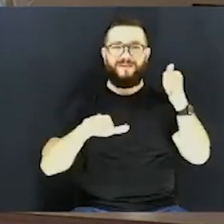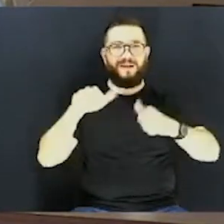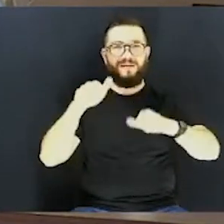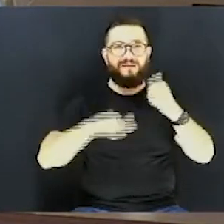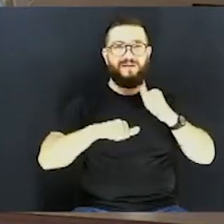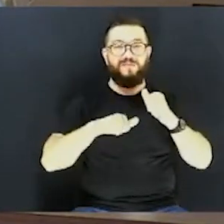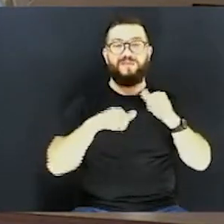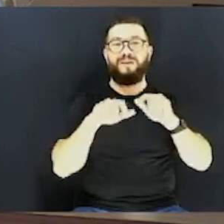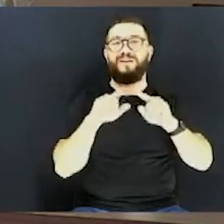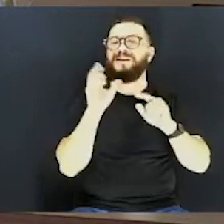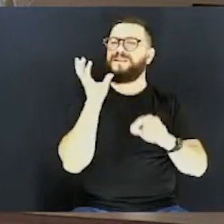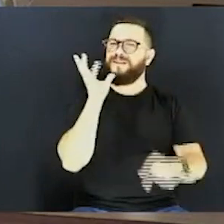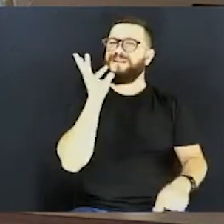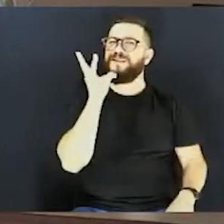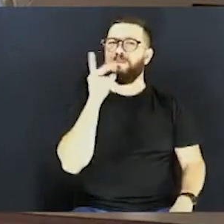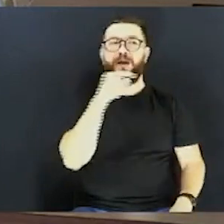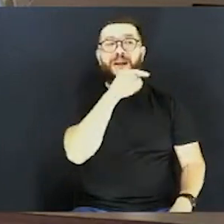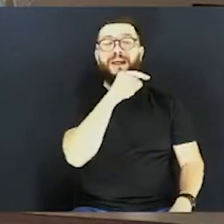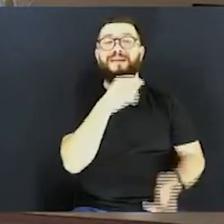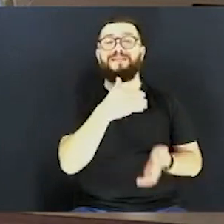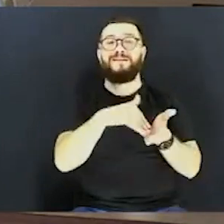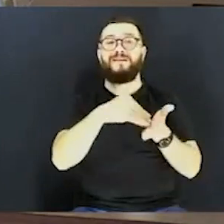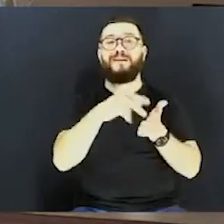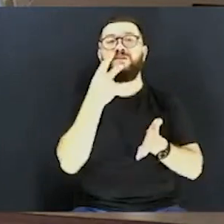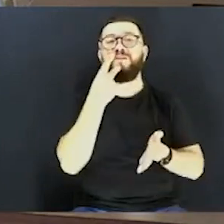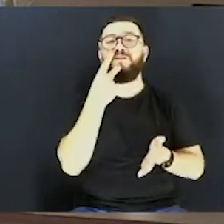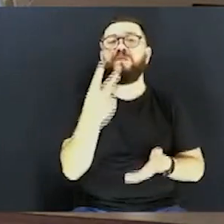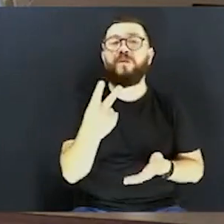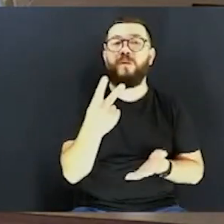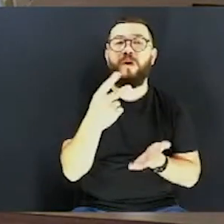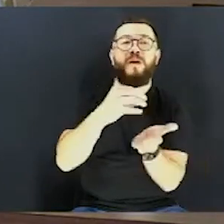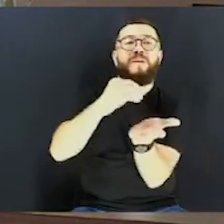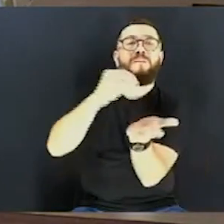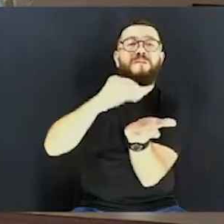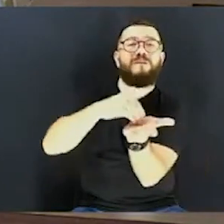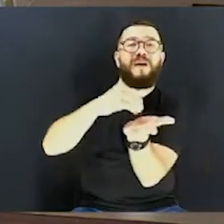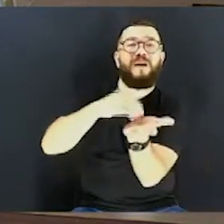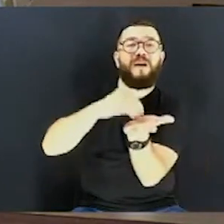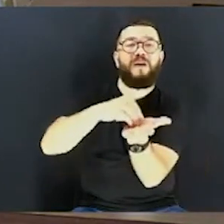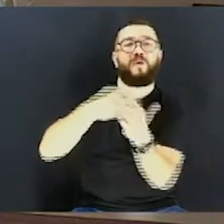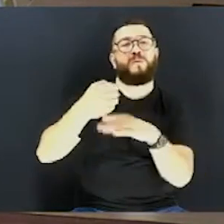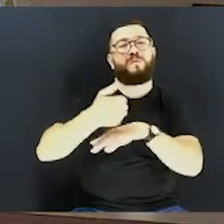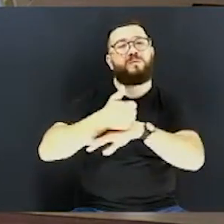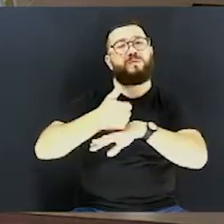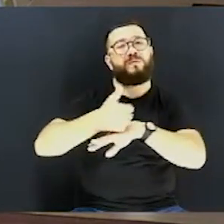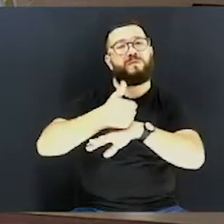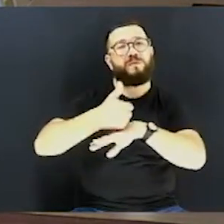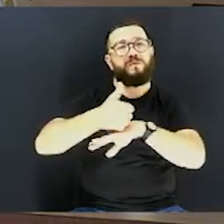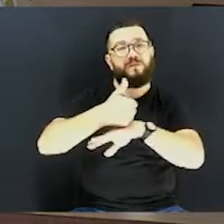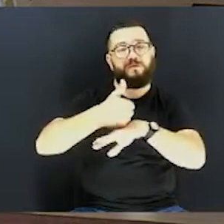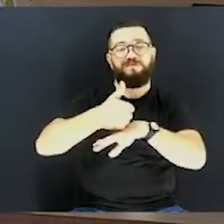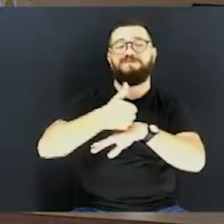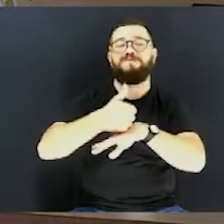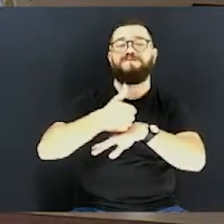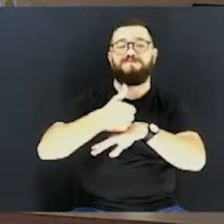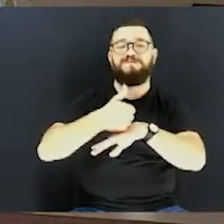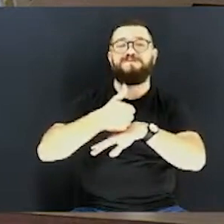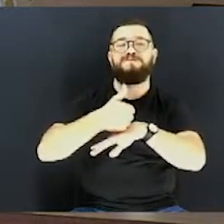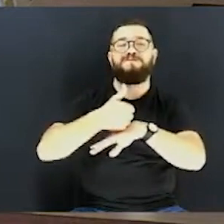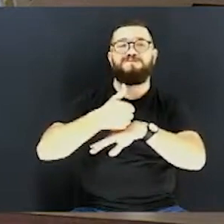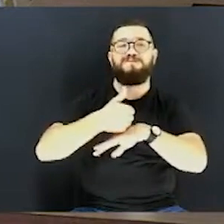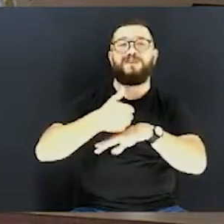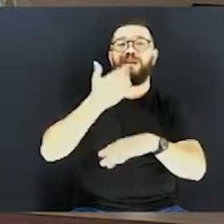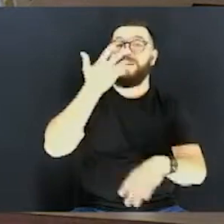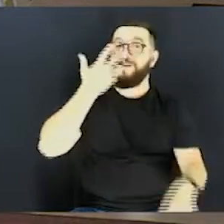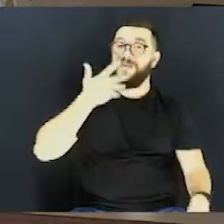nossa secretária, por falta de profissionais para fazer esse diagnóstico e para que a criança possa, então, começar o seu tratamento.